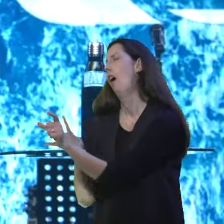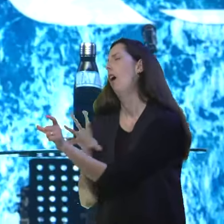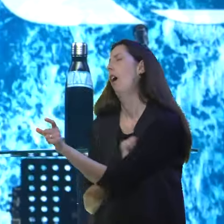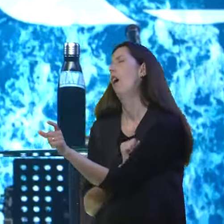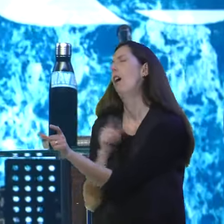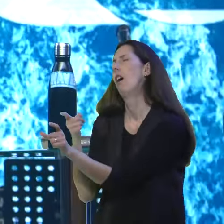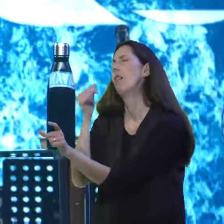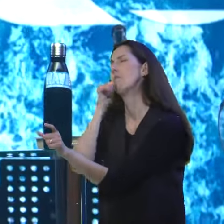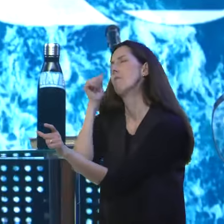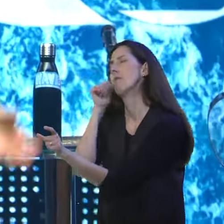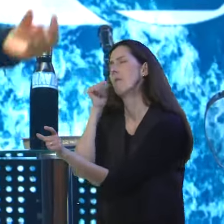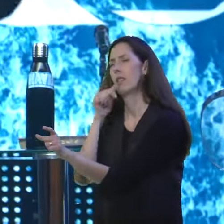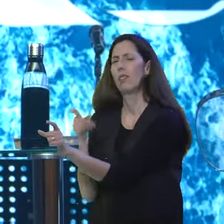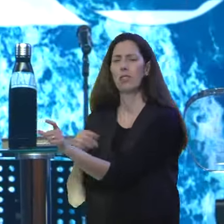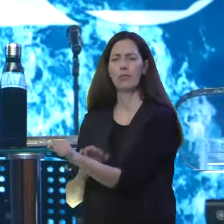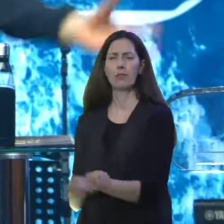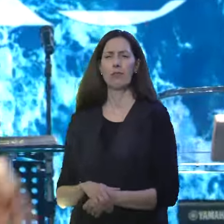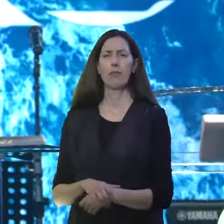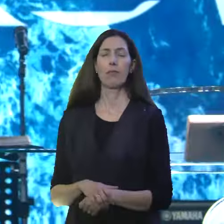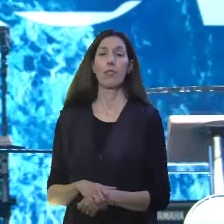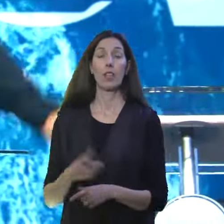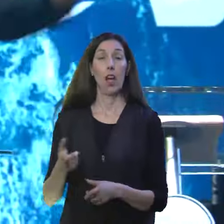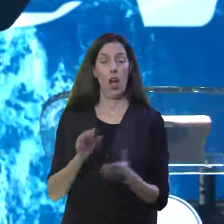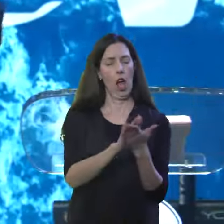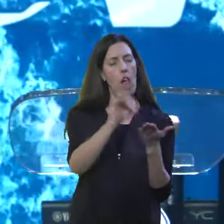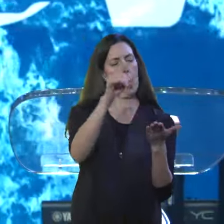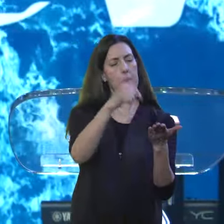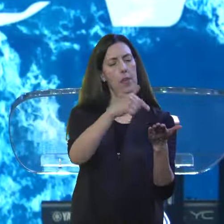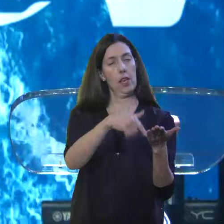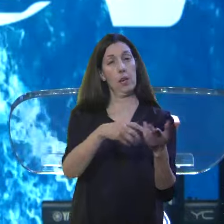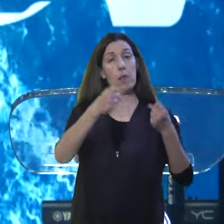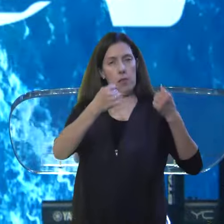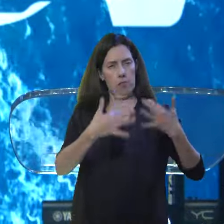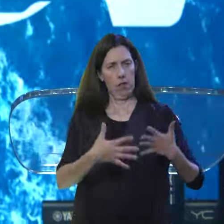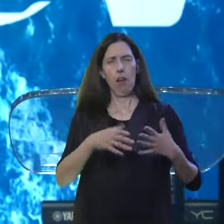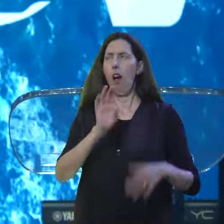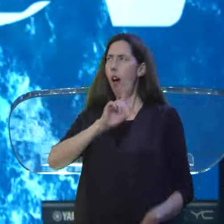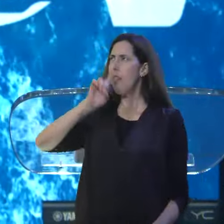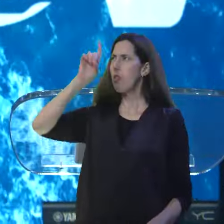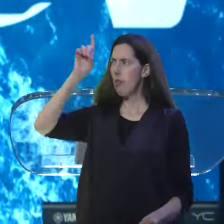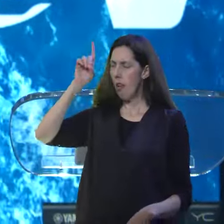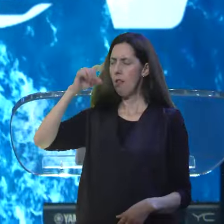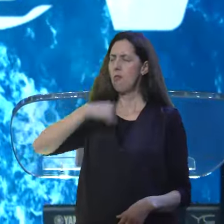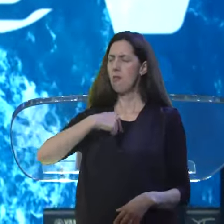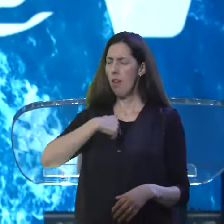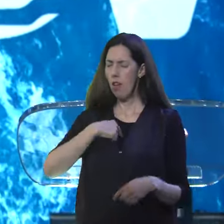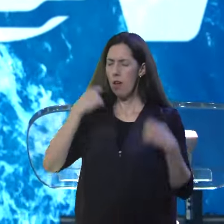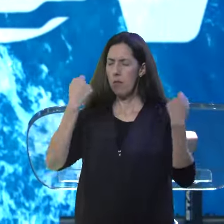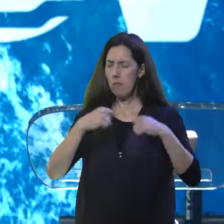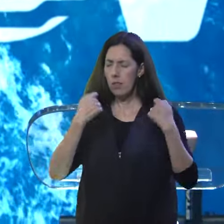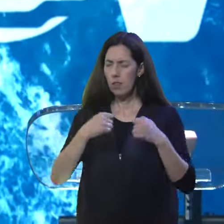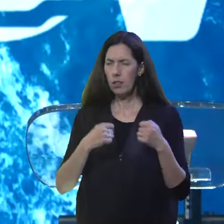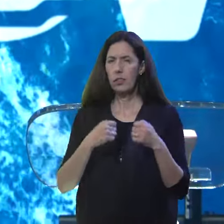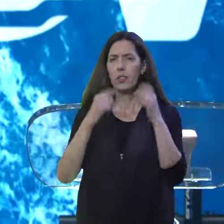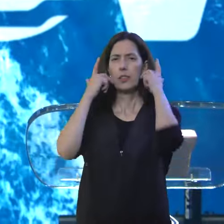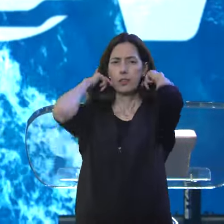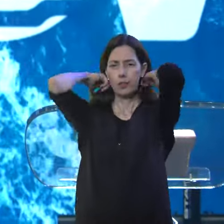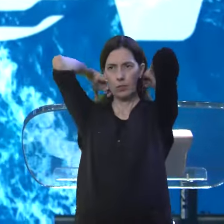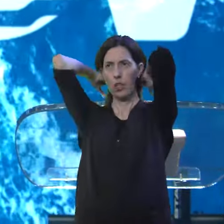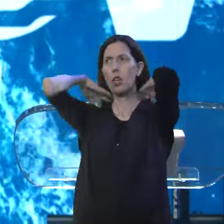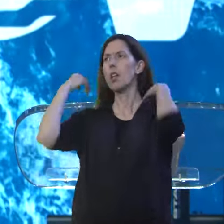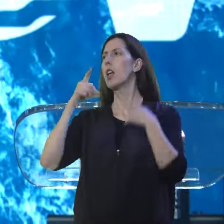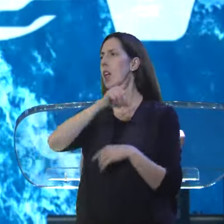Eu amava ela. E em vez de fazer o que a palavra diz, me tornar um homem de Deus, crescer. A gente teve ministração sobre namoro da school. Quem